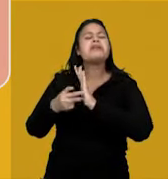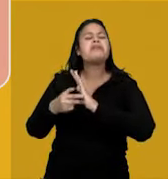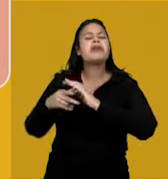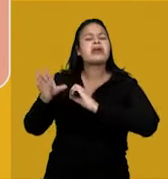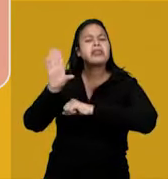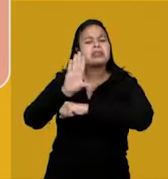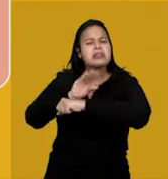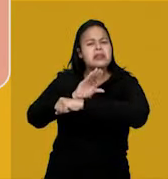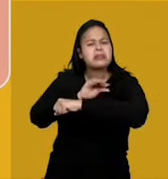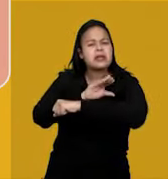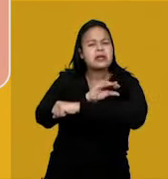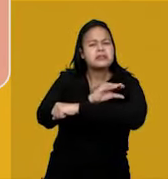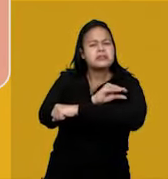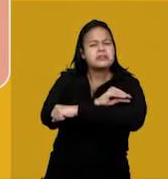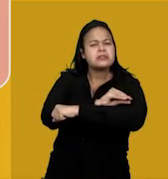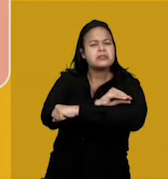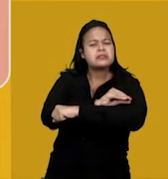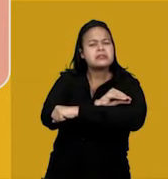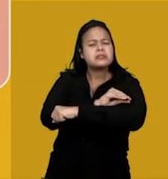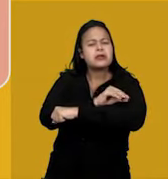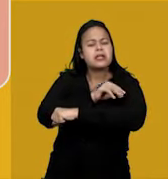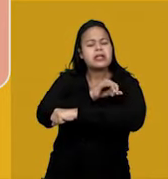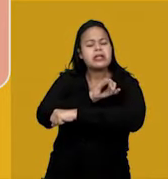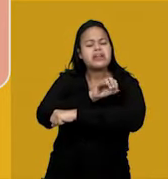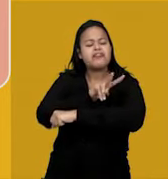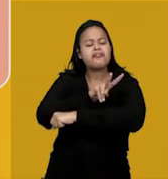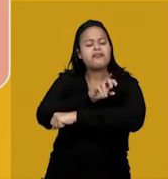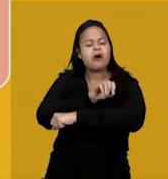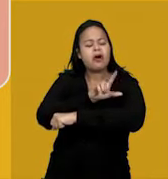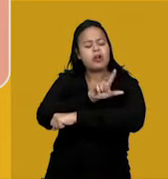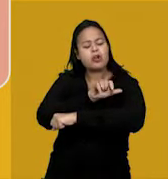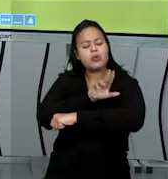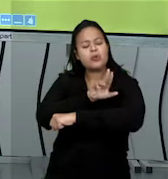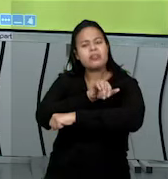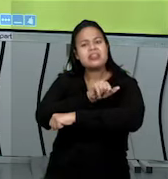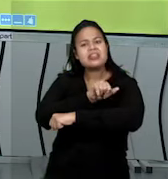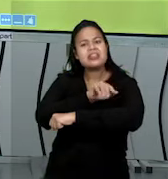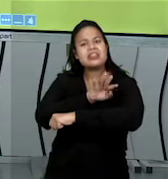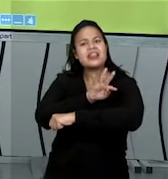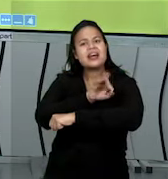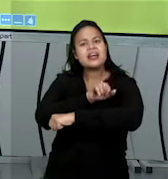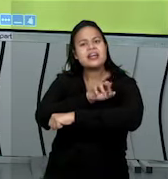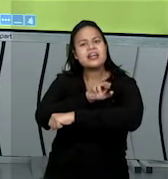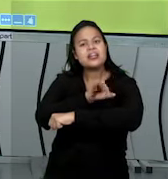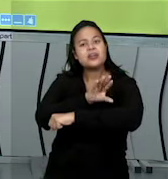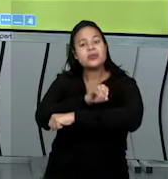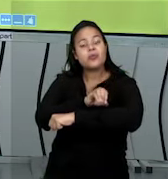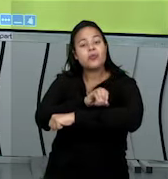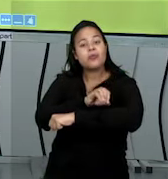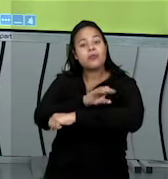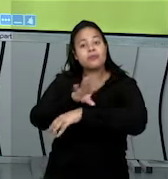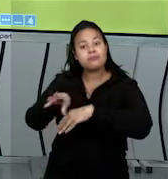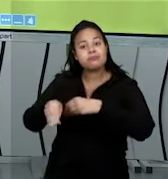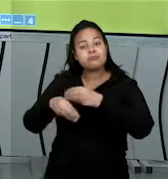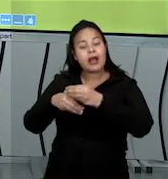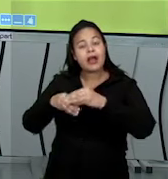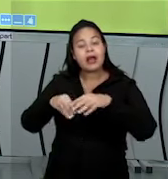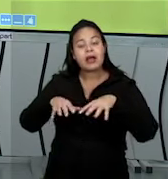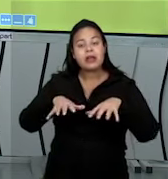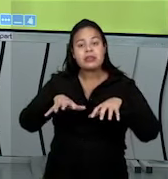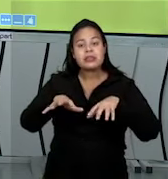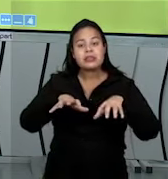tecido que tem um movimento involuntário? Quer dizer que ele vai promover aquela